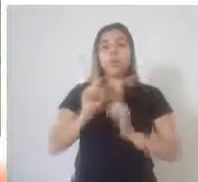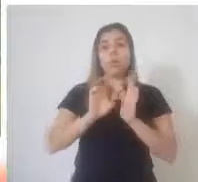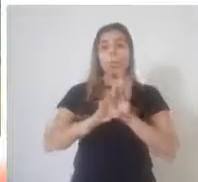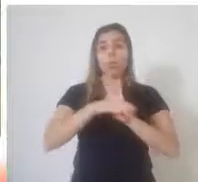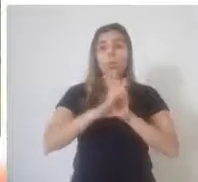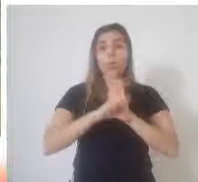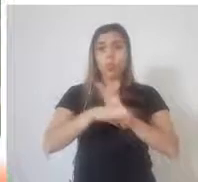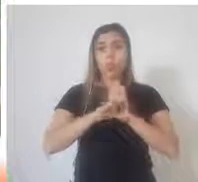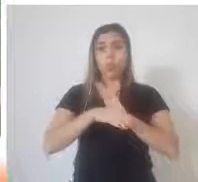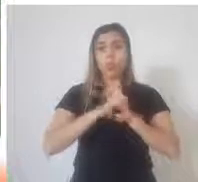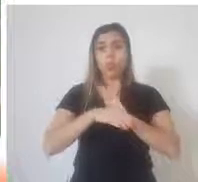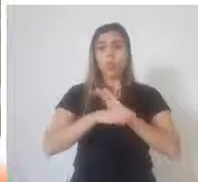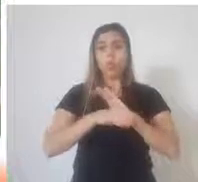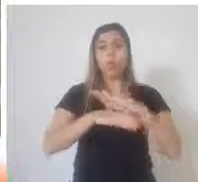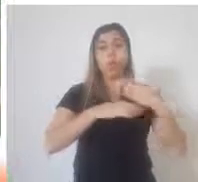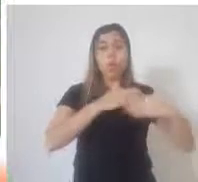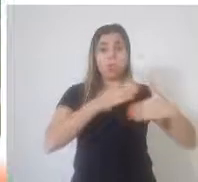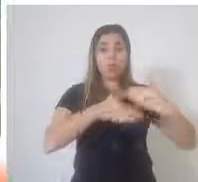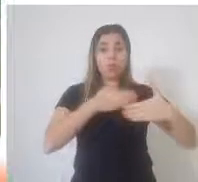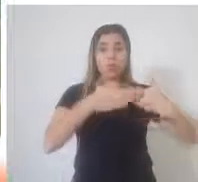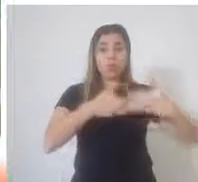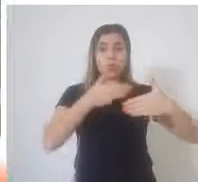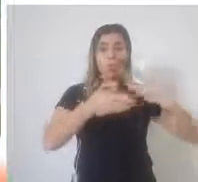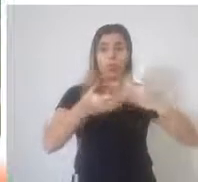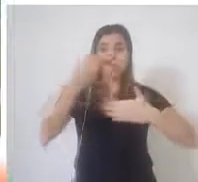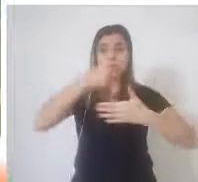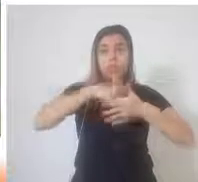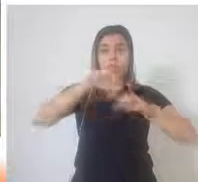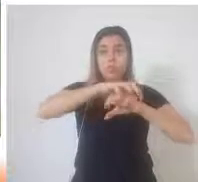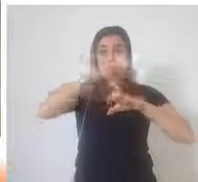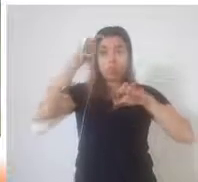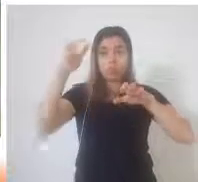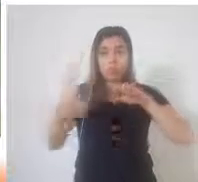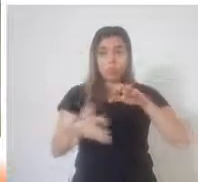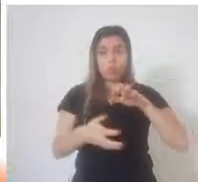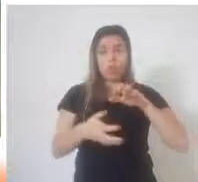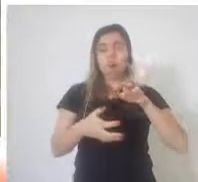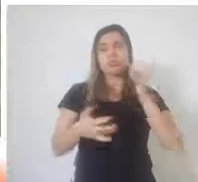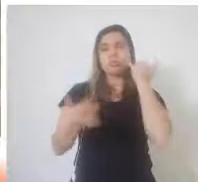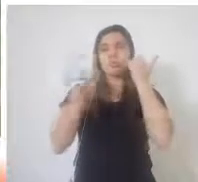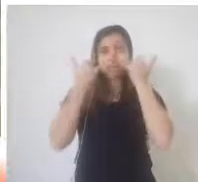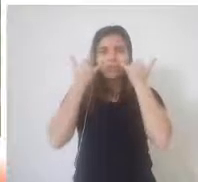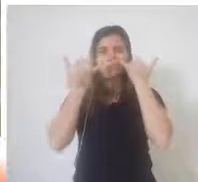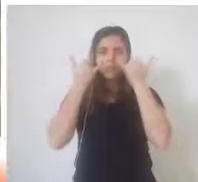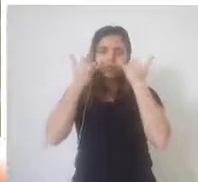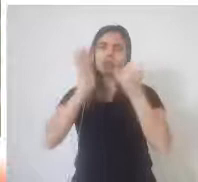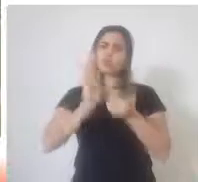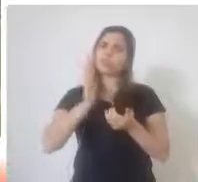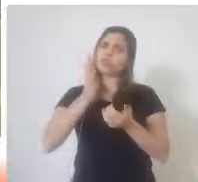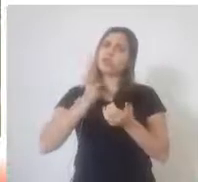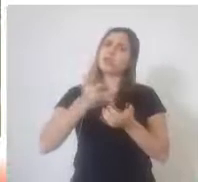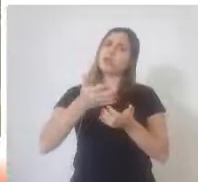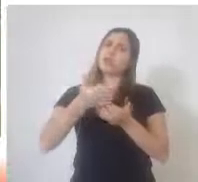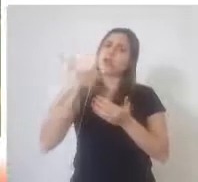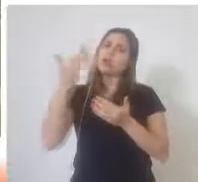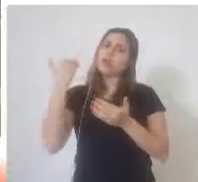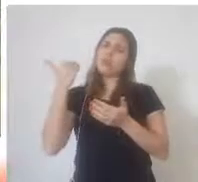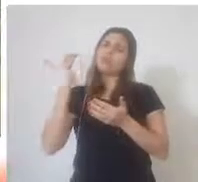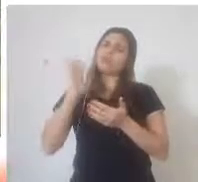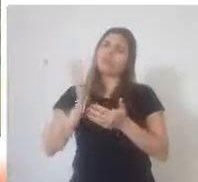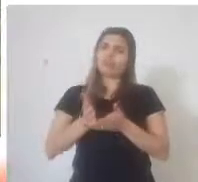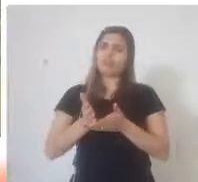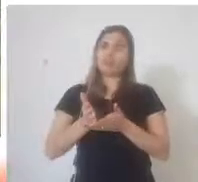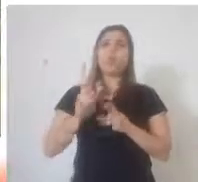Agora a gente chega a um outro conceito, que é a produtividade nos ecossistemas, né, baseado em todos os dados que já foram